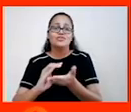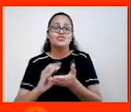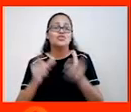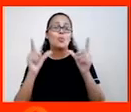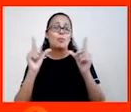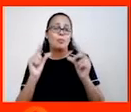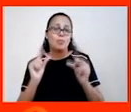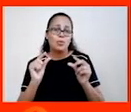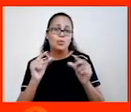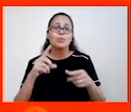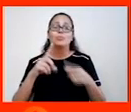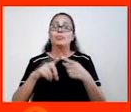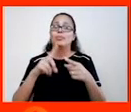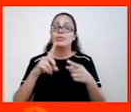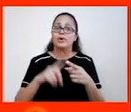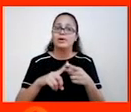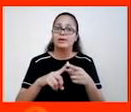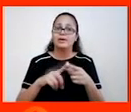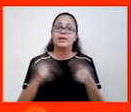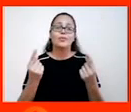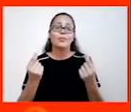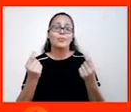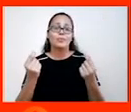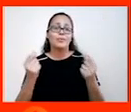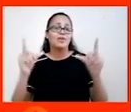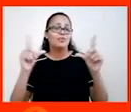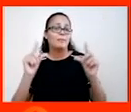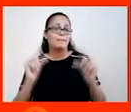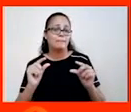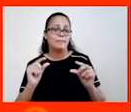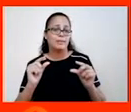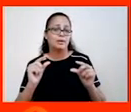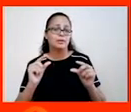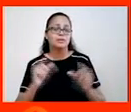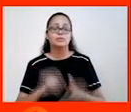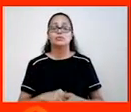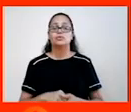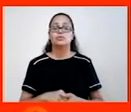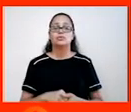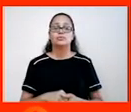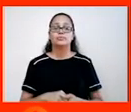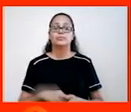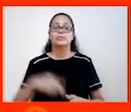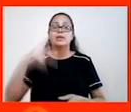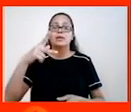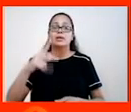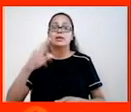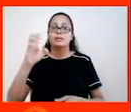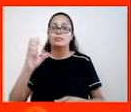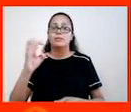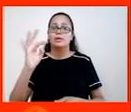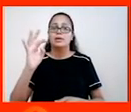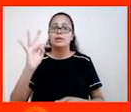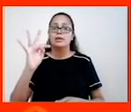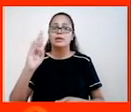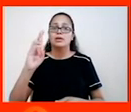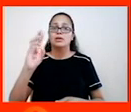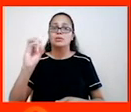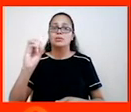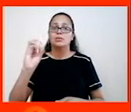pois o preço do petróleo foi baixo por muito tempo, certo? A Petrobras, que é uma